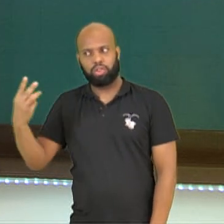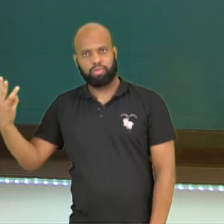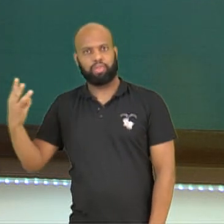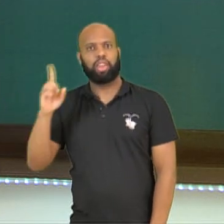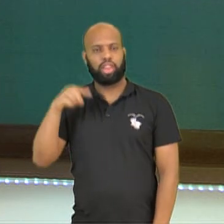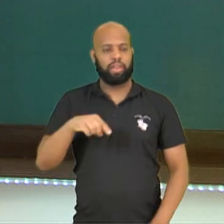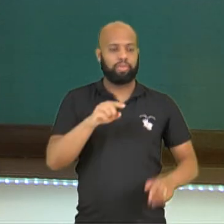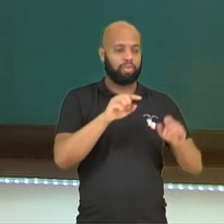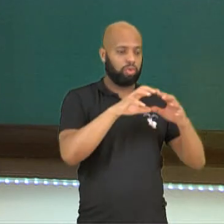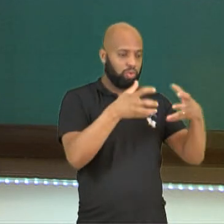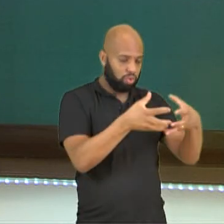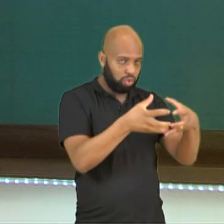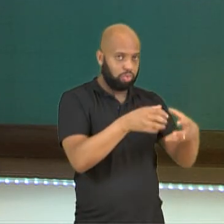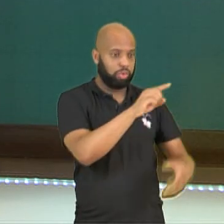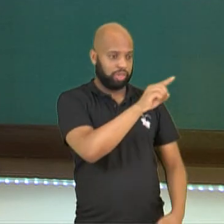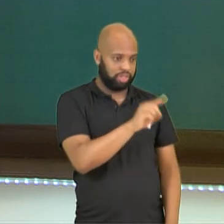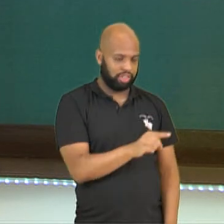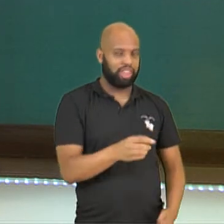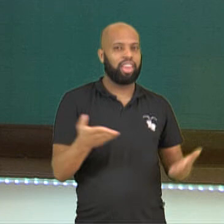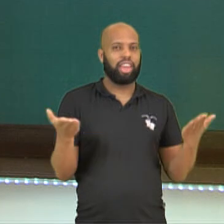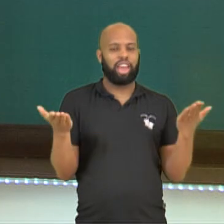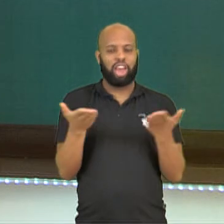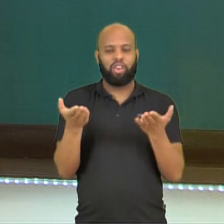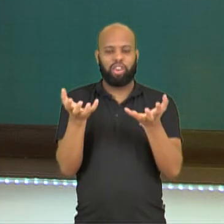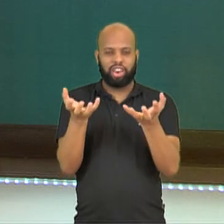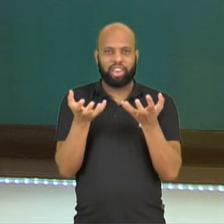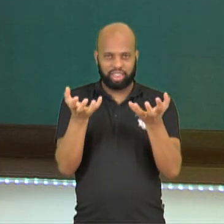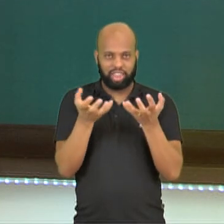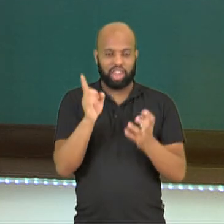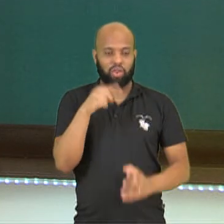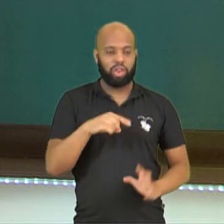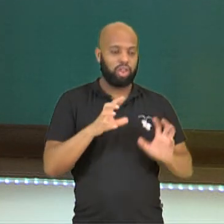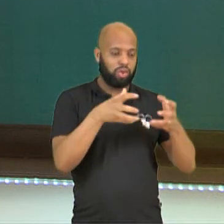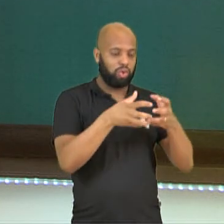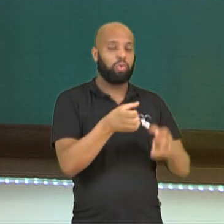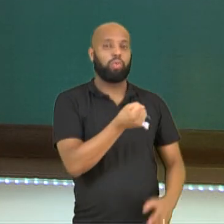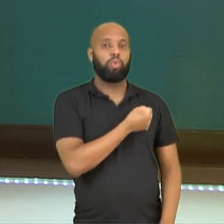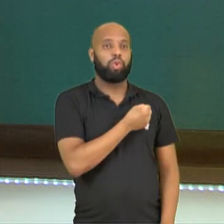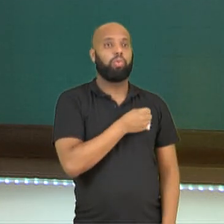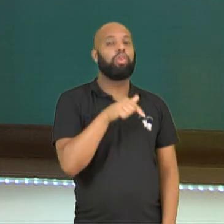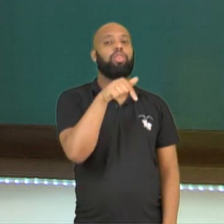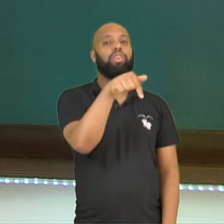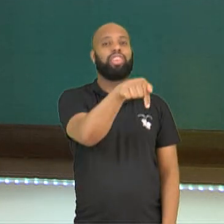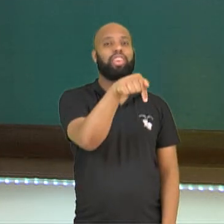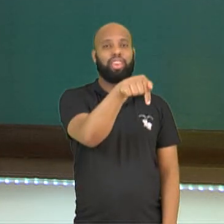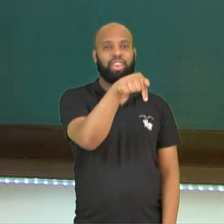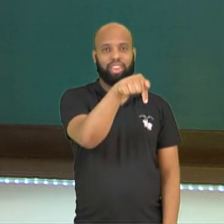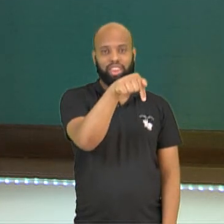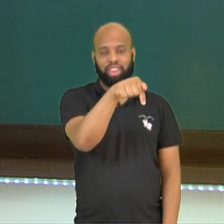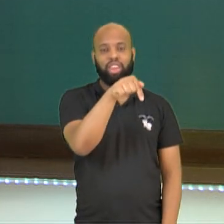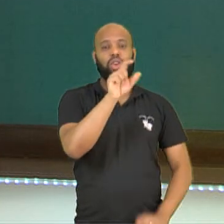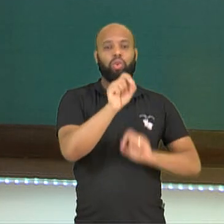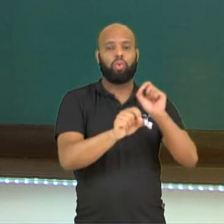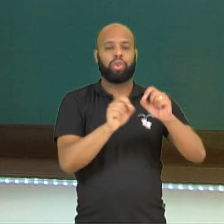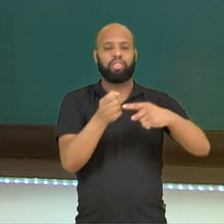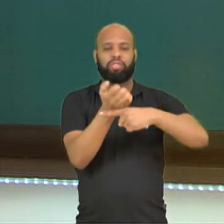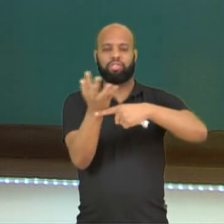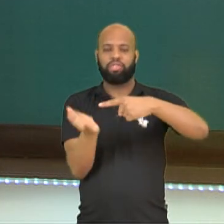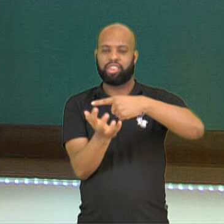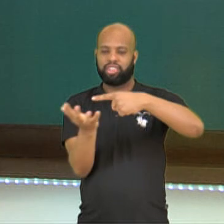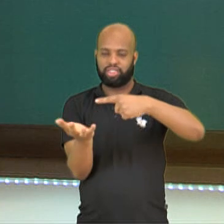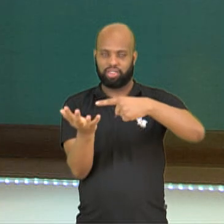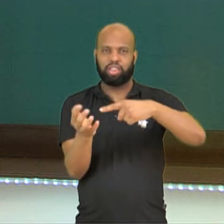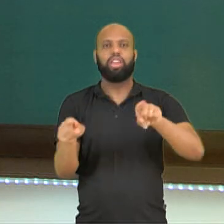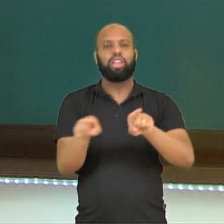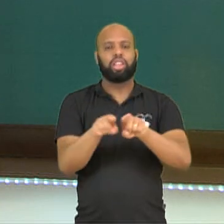os inteiros. Aí chegou no que eu quero, os racionais, que são aqueles escritos em forma de fração,